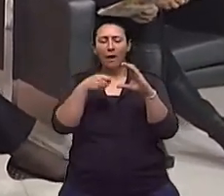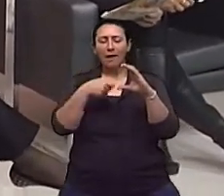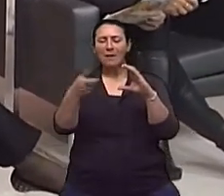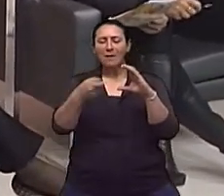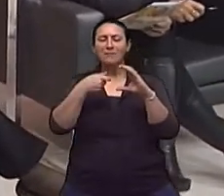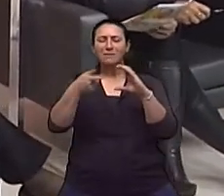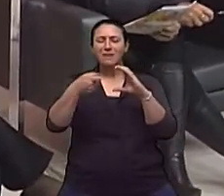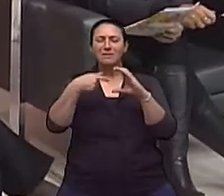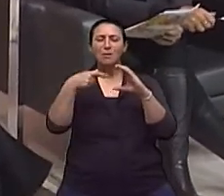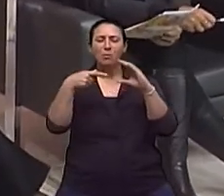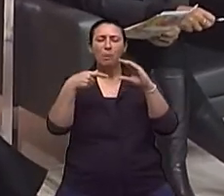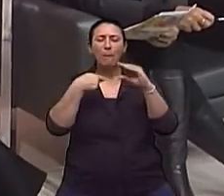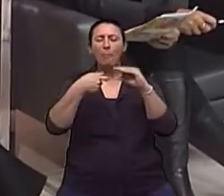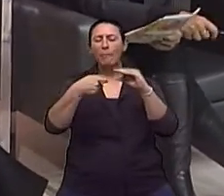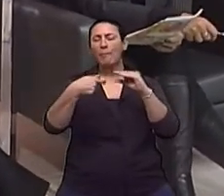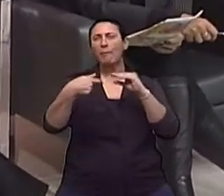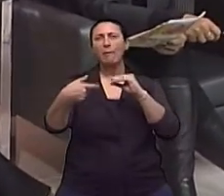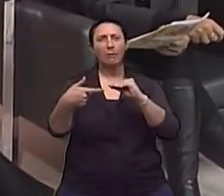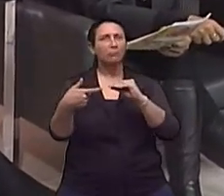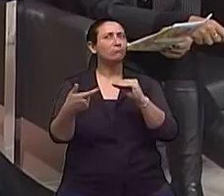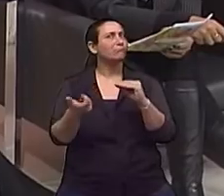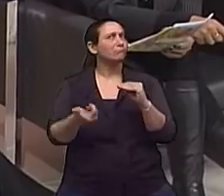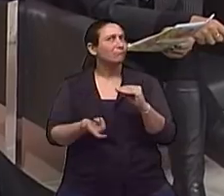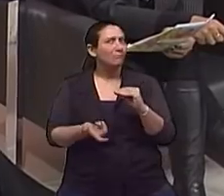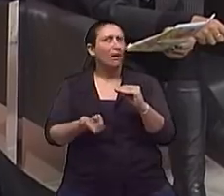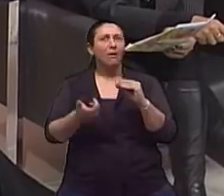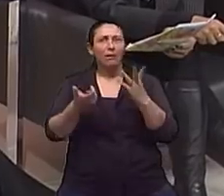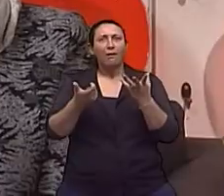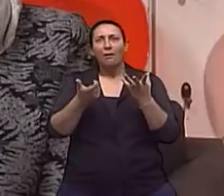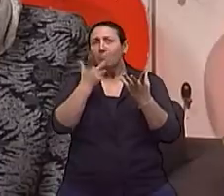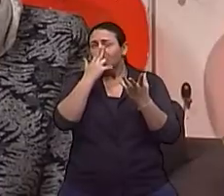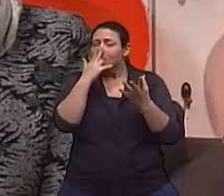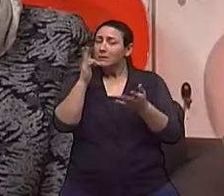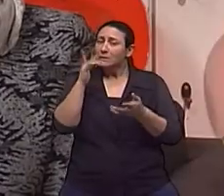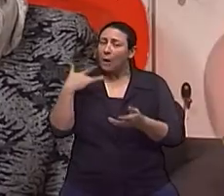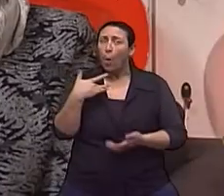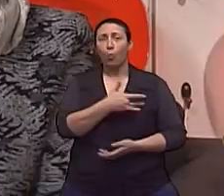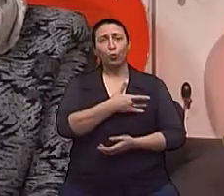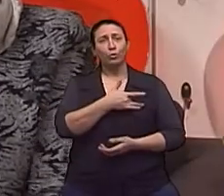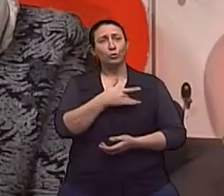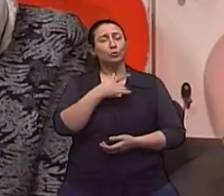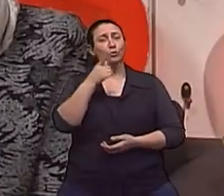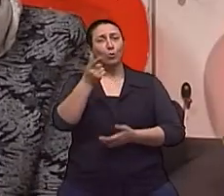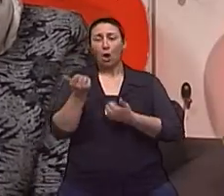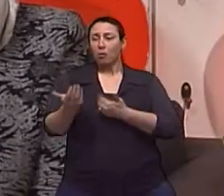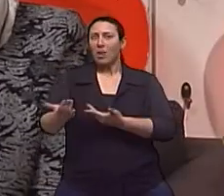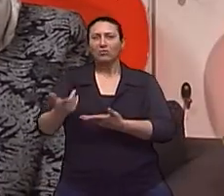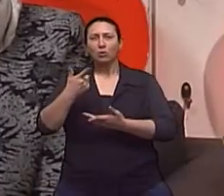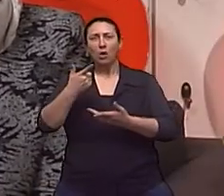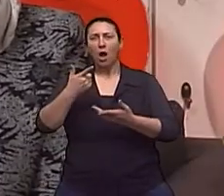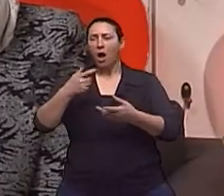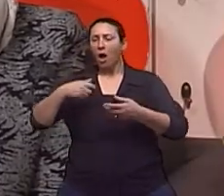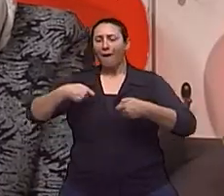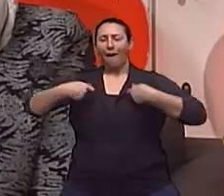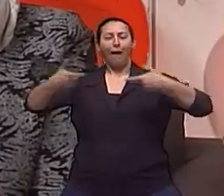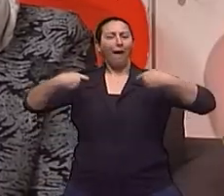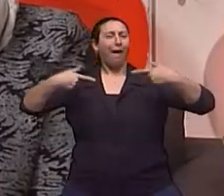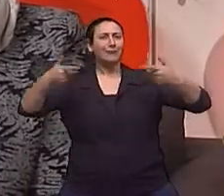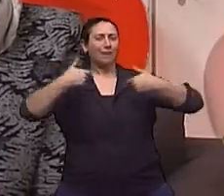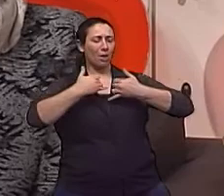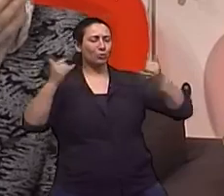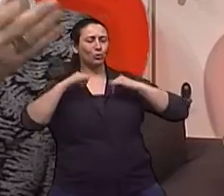mês assim depois mesmo exatamente então tem aqueles que chegam na longevidade já